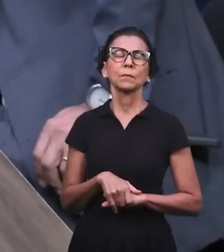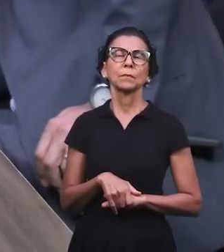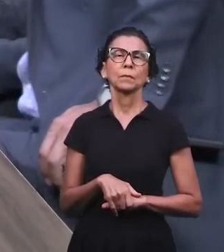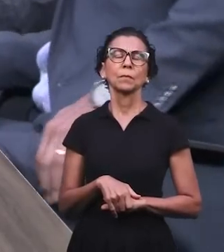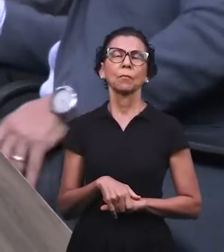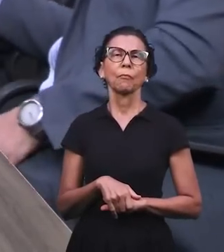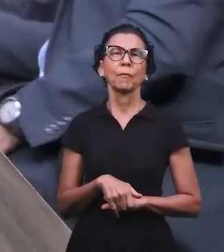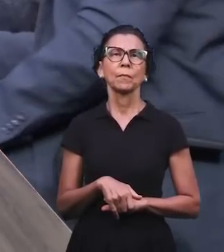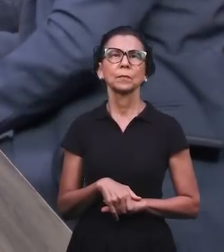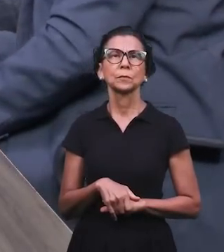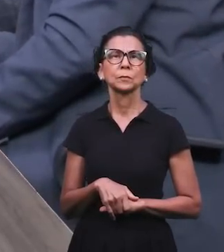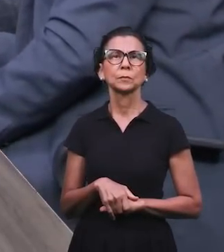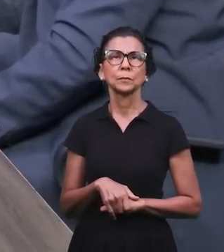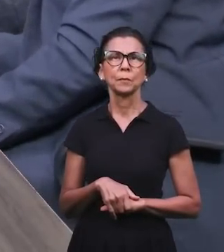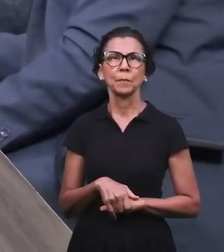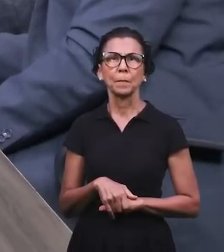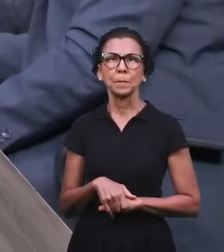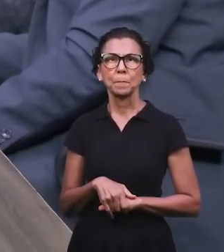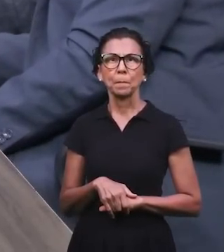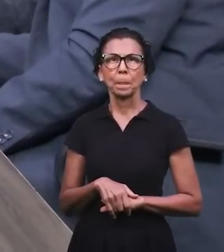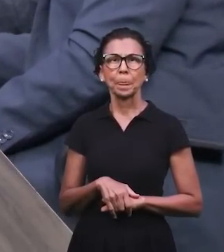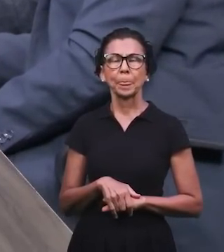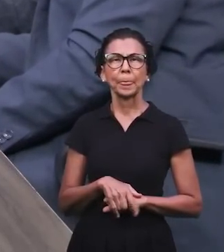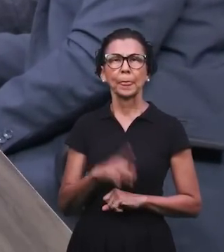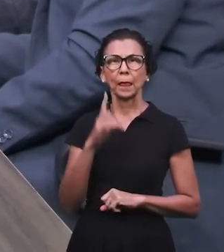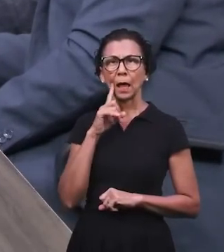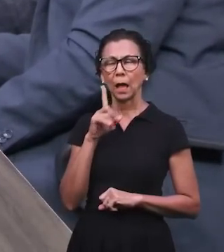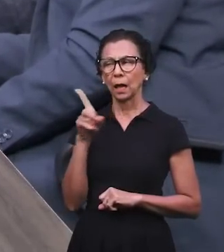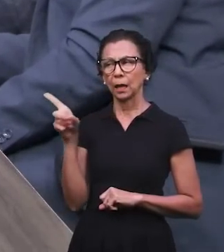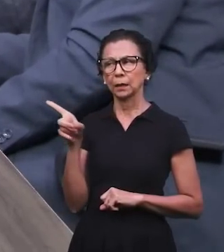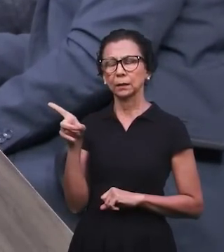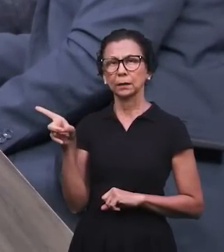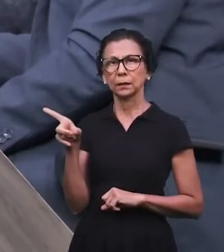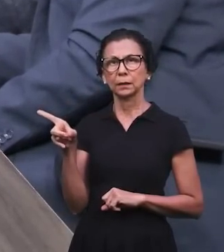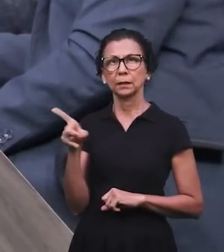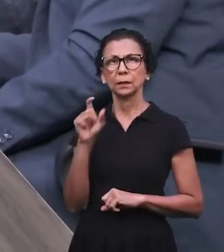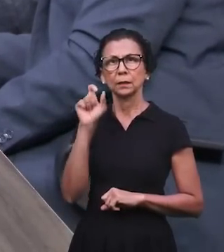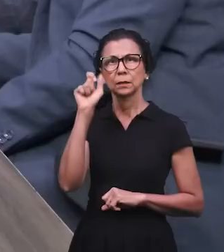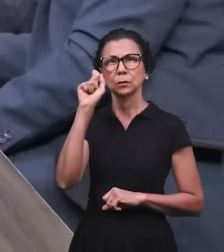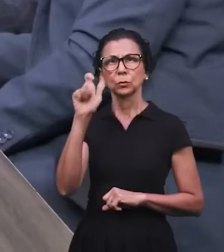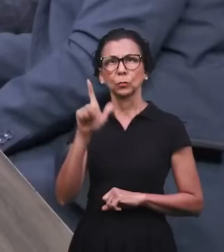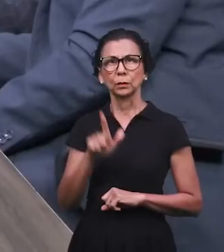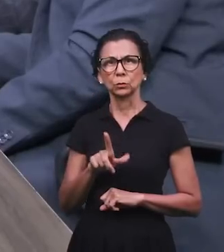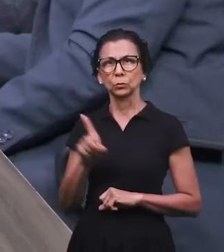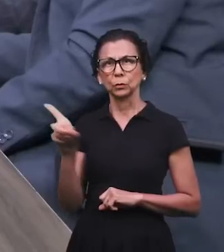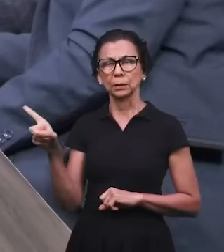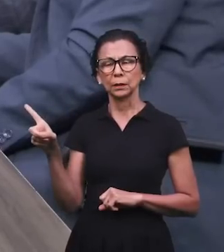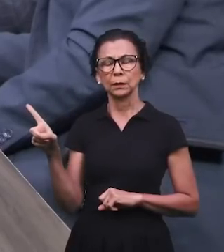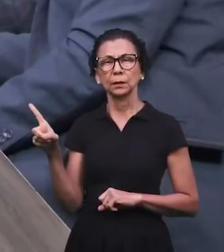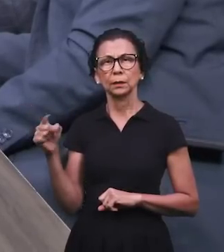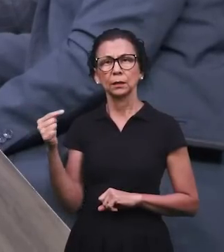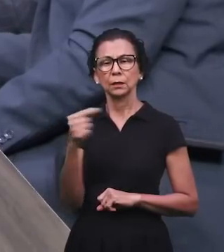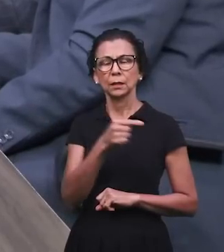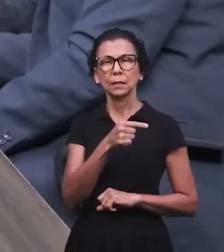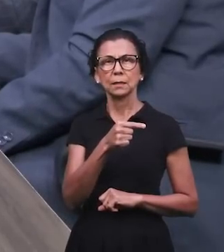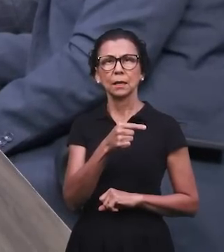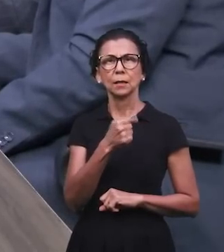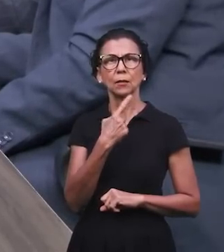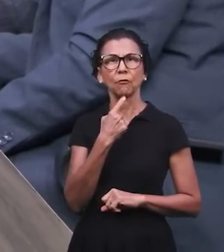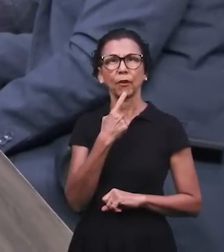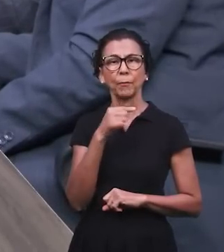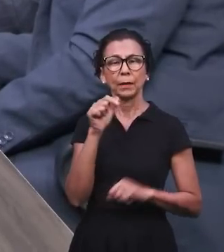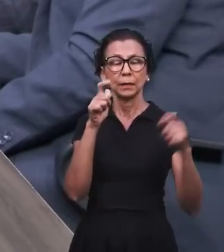essa parte aqui de baixo, onde nós estamos aqui determinando aqui um local, é onde os pastores falaram onde Adonias estava.